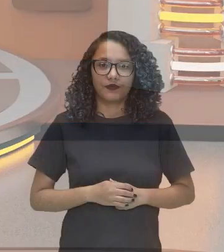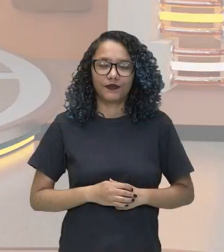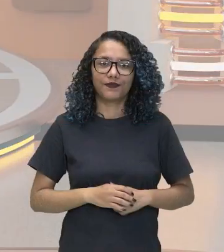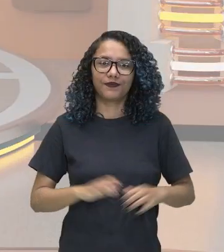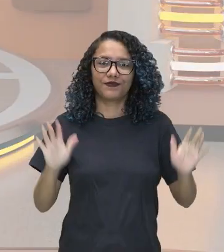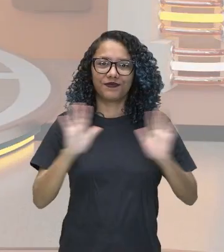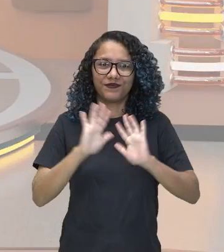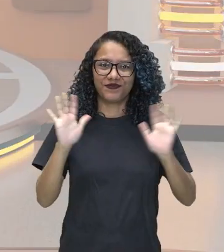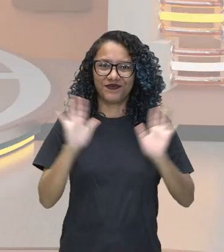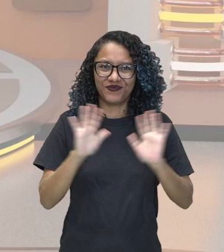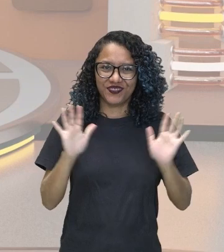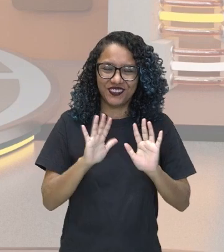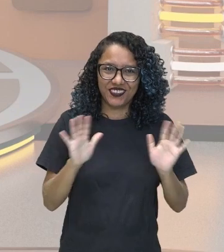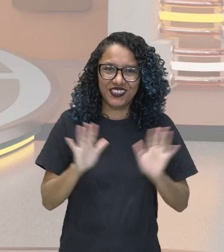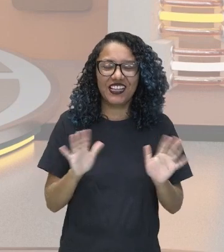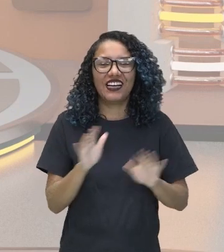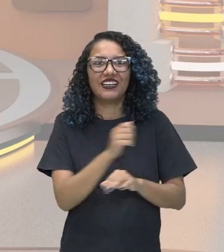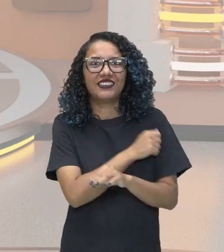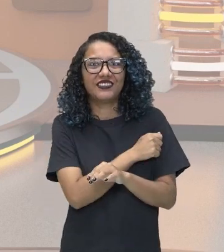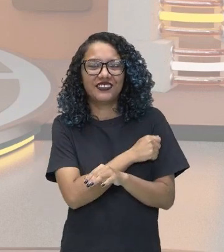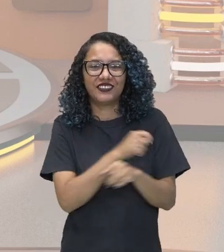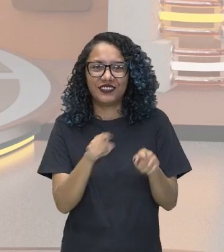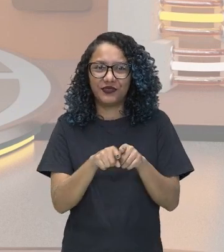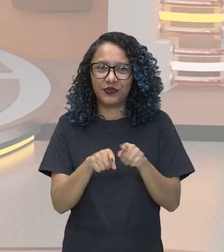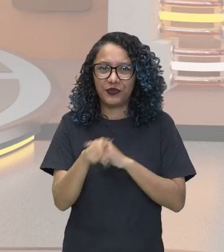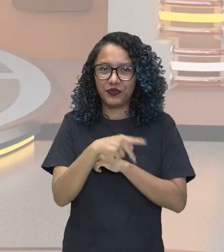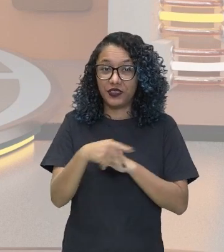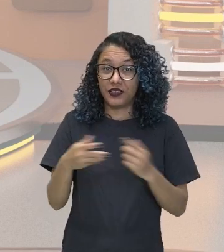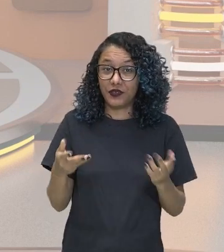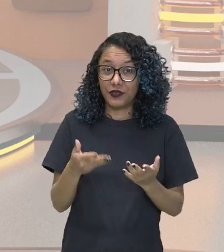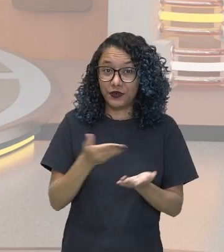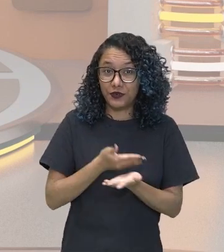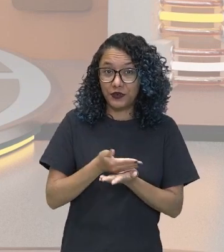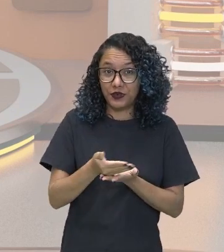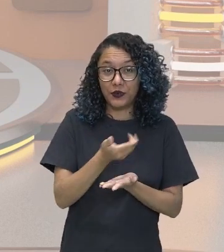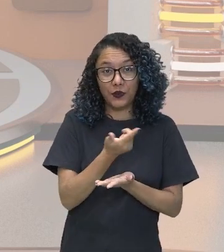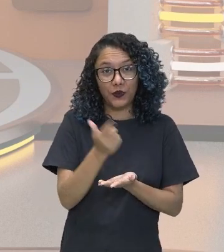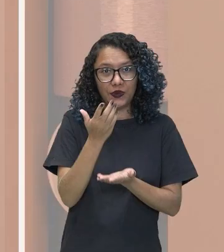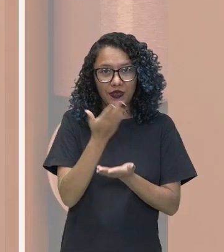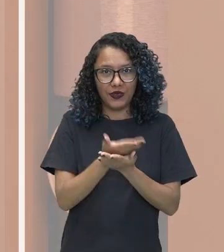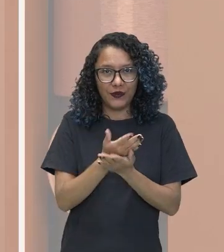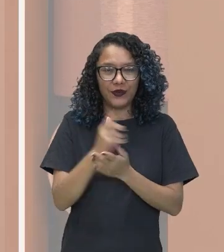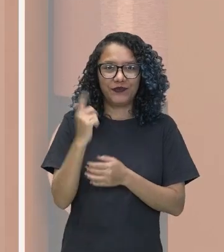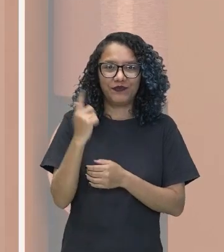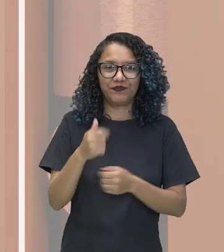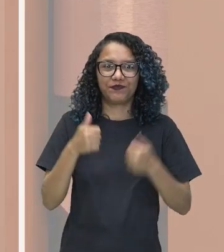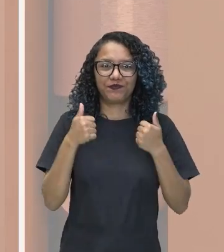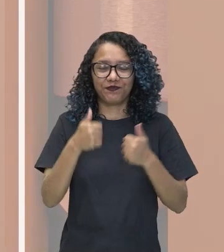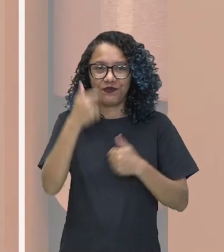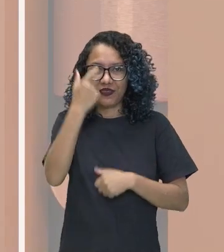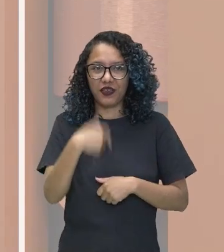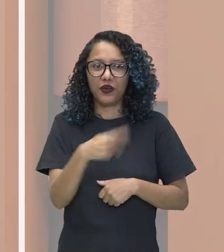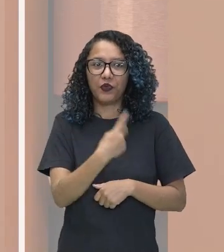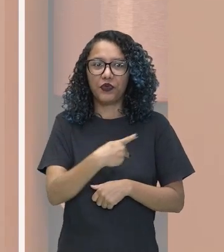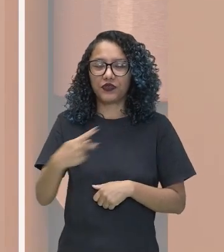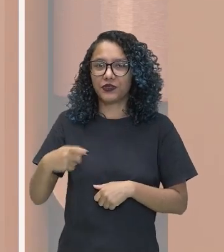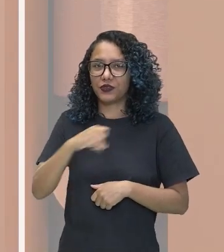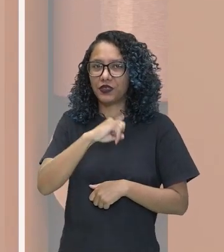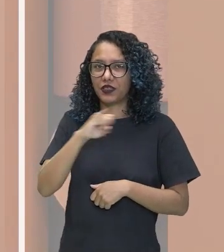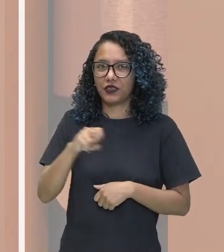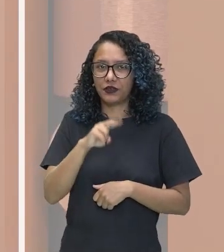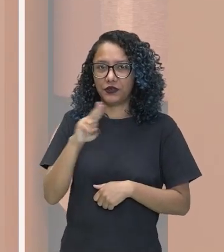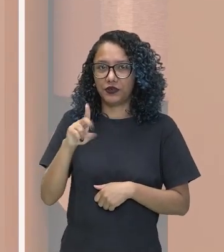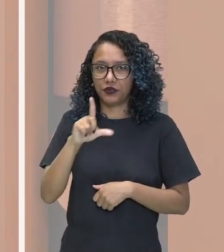Olá, queridos alunos e professores, estamos iniciando mais uma aula de Geografia. Eu sou a professora Juliana e